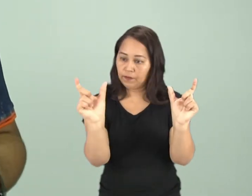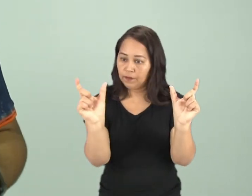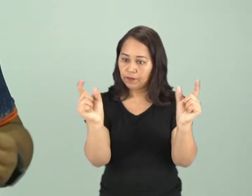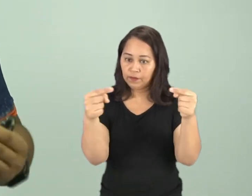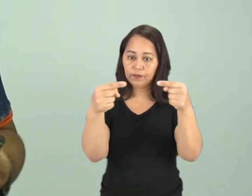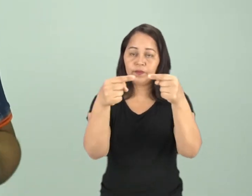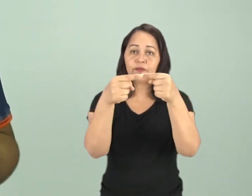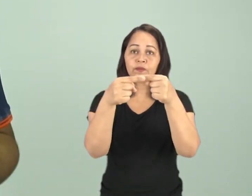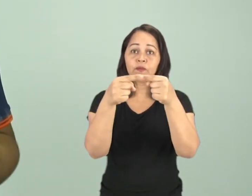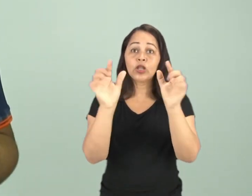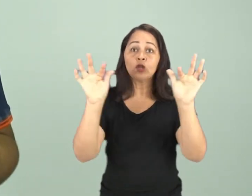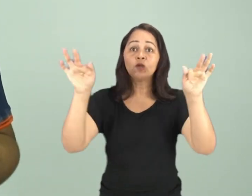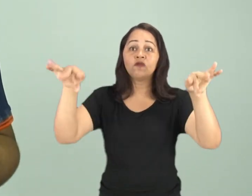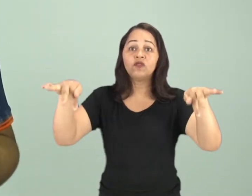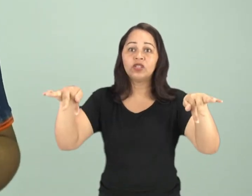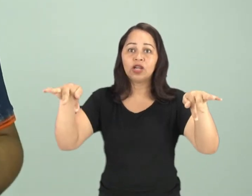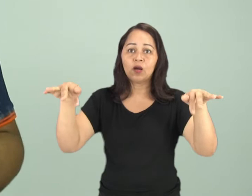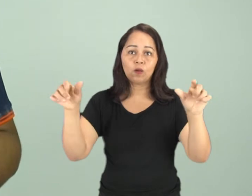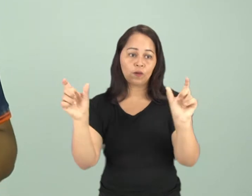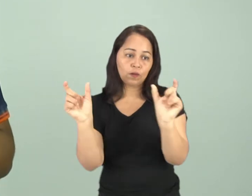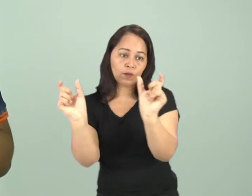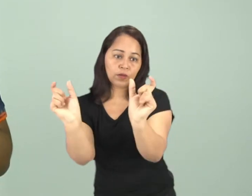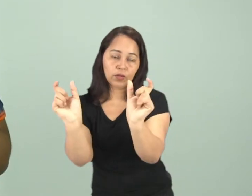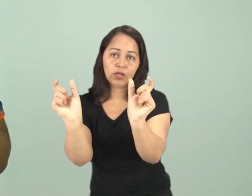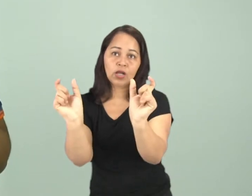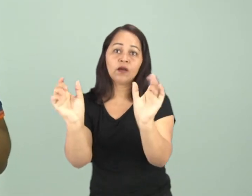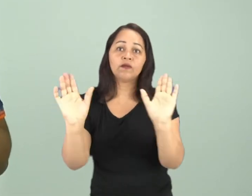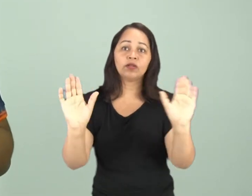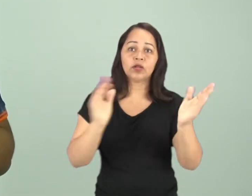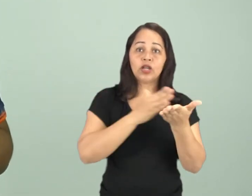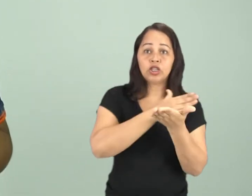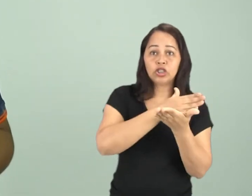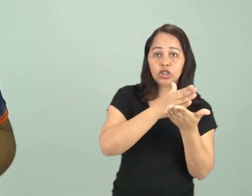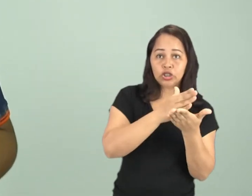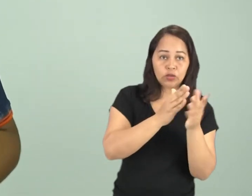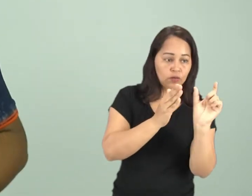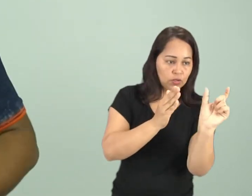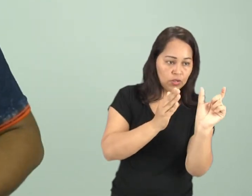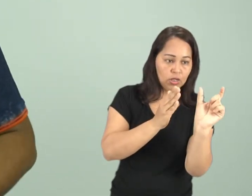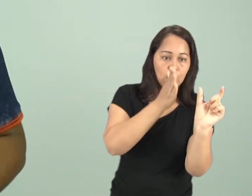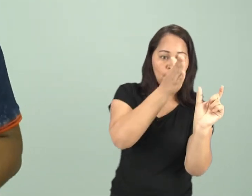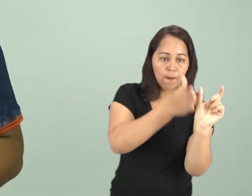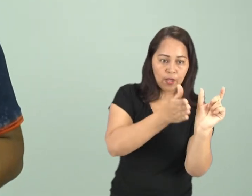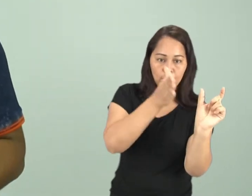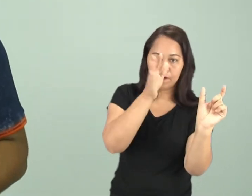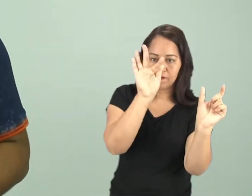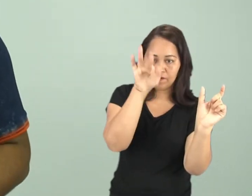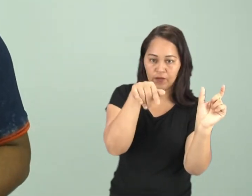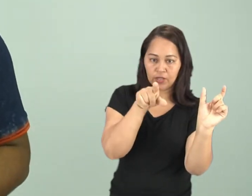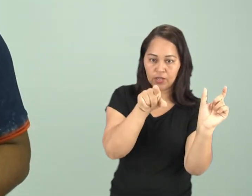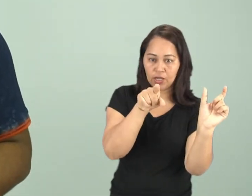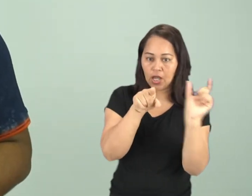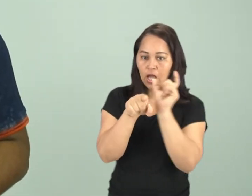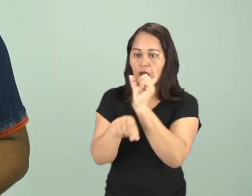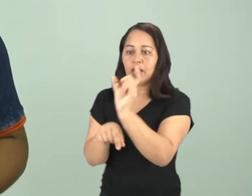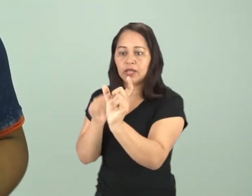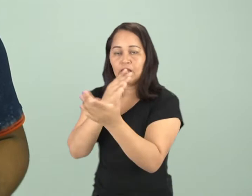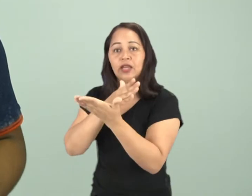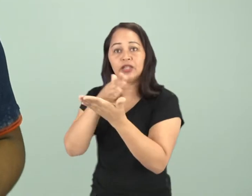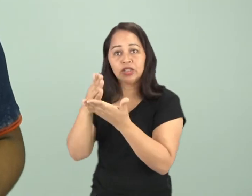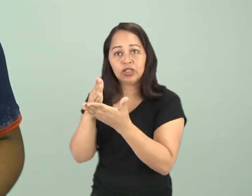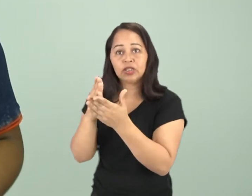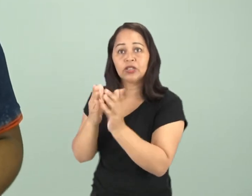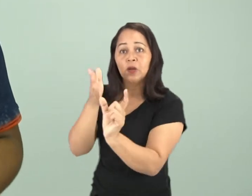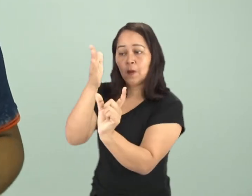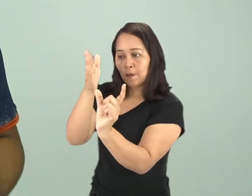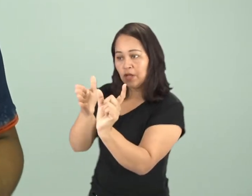que ela vai se combinar, né? Vai terminar de um jeito parecido, tá bom? Vamos ver esse exemplo aqui, que é um tipo